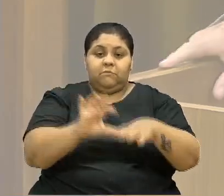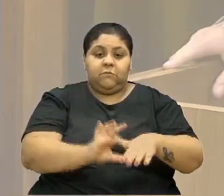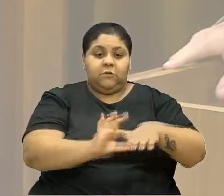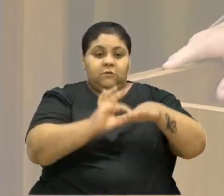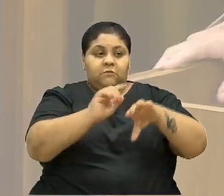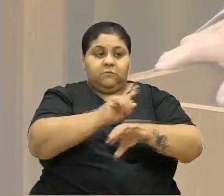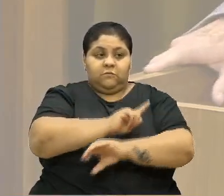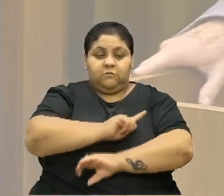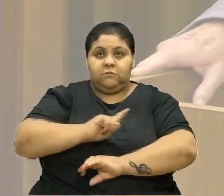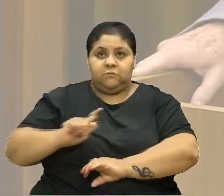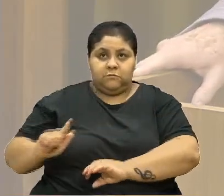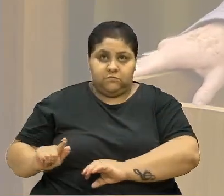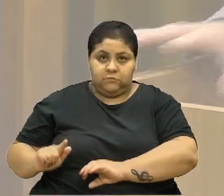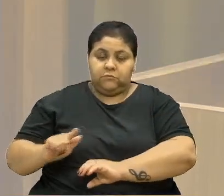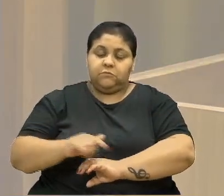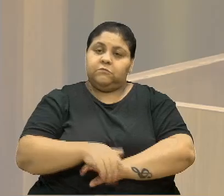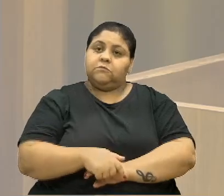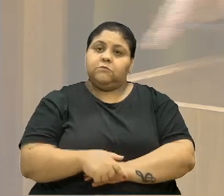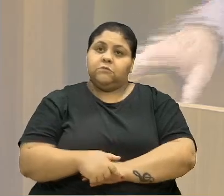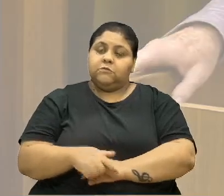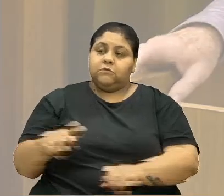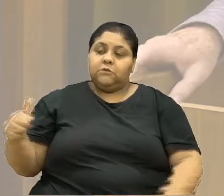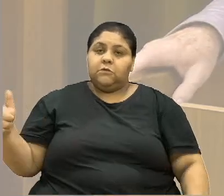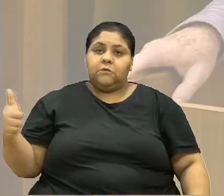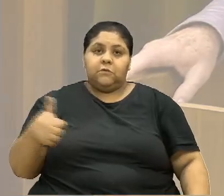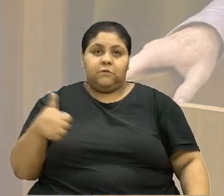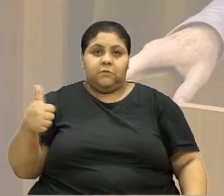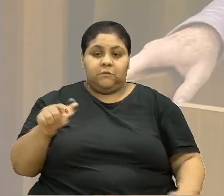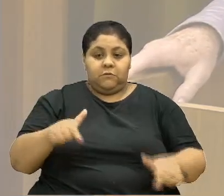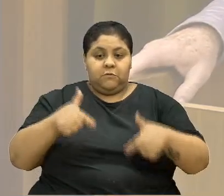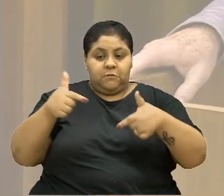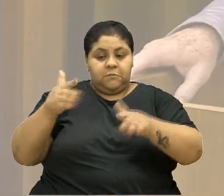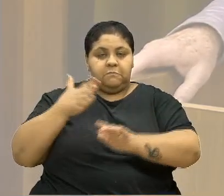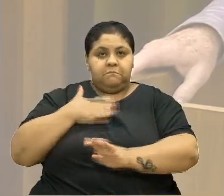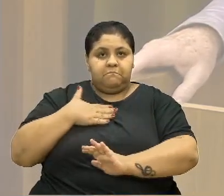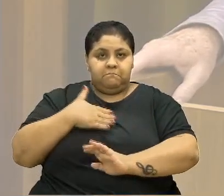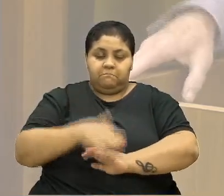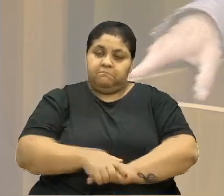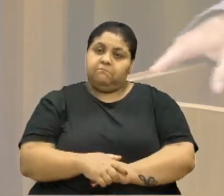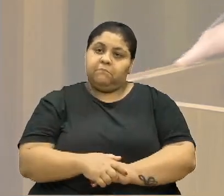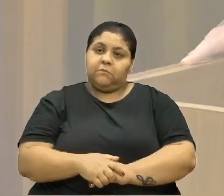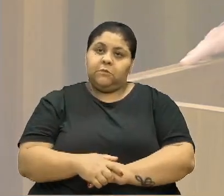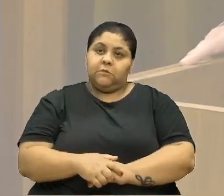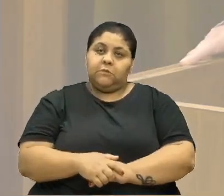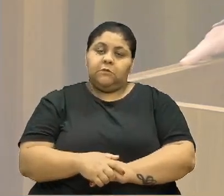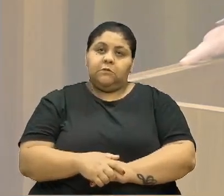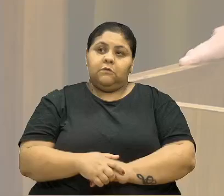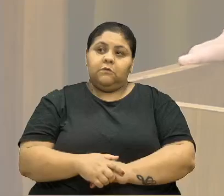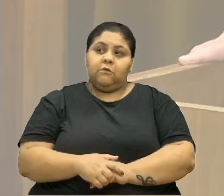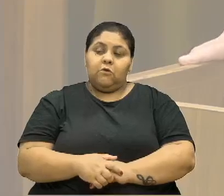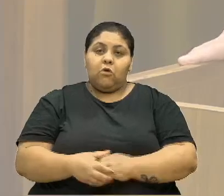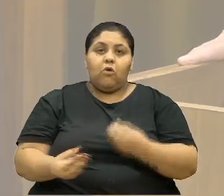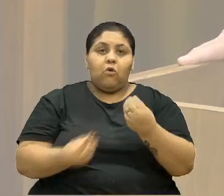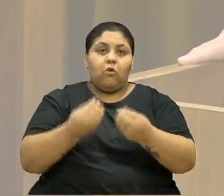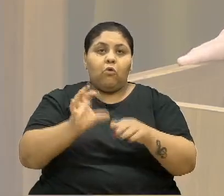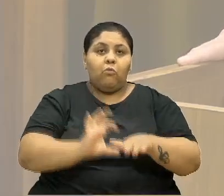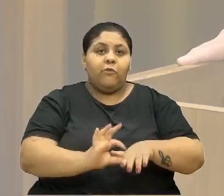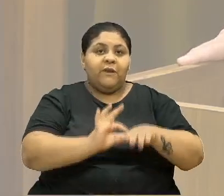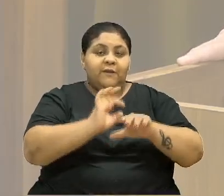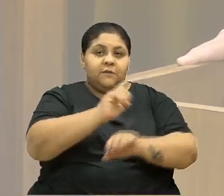do governo nas primeiras ações minhas. Procurei, como líder do